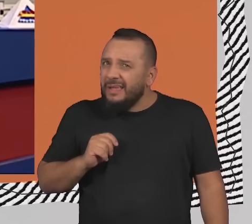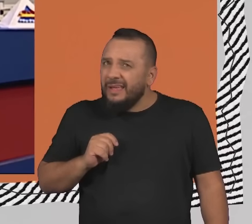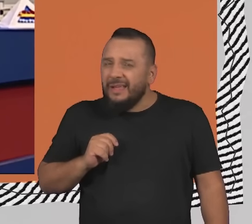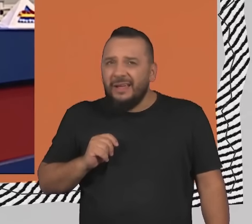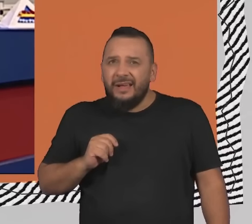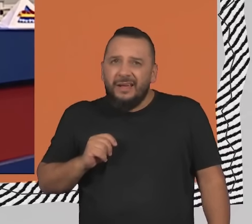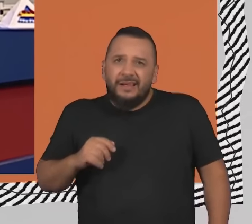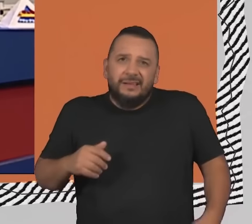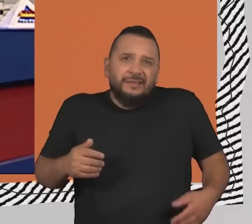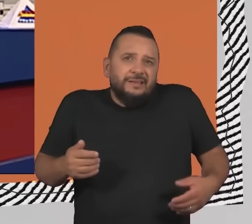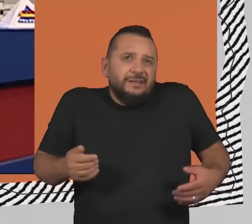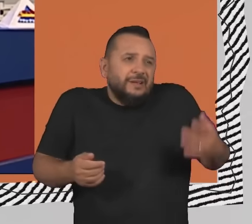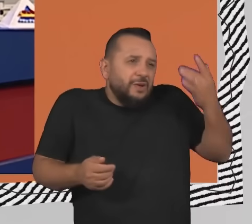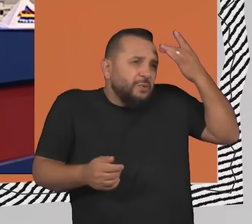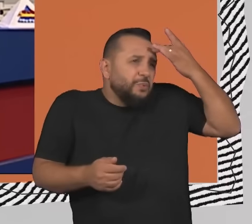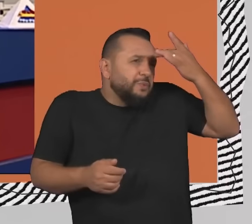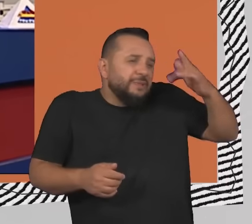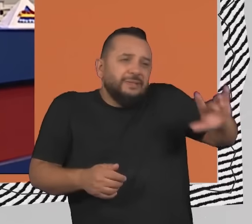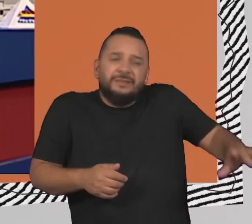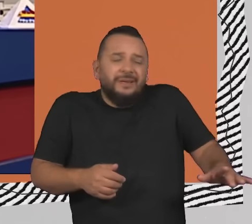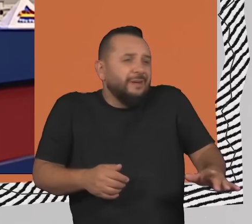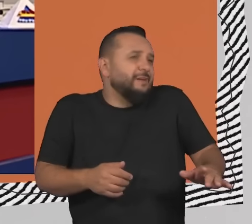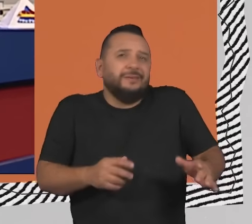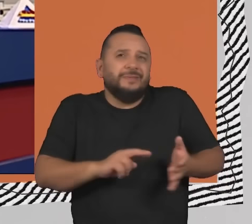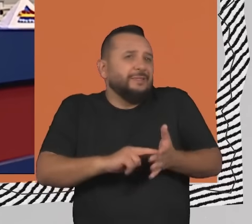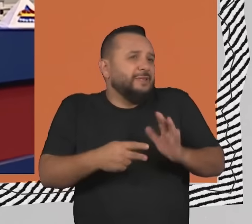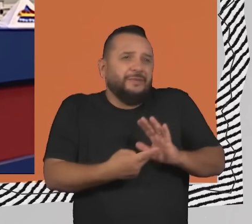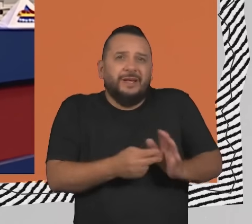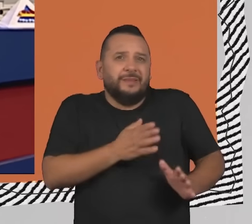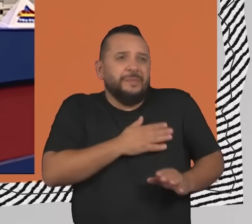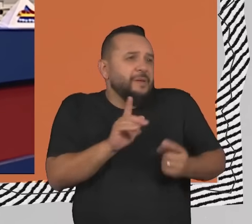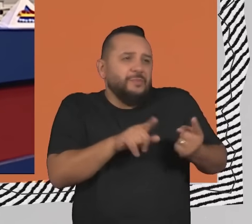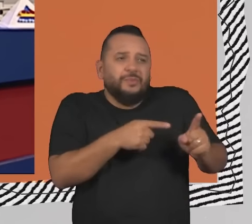Eu não sei te definir muito bem, não.